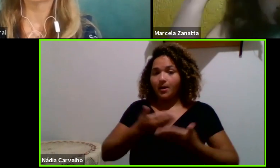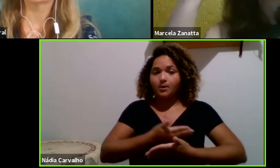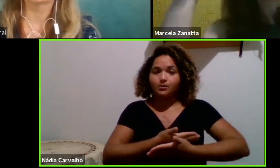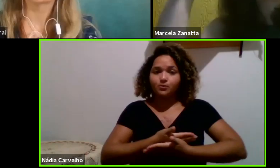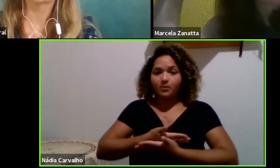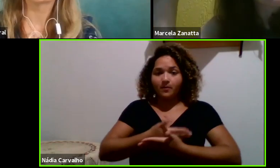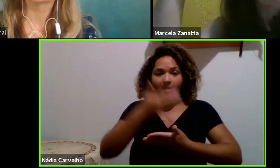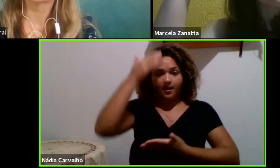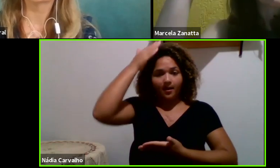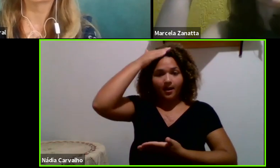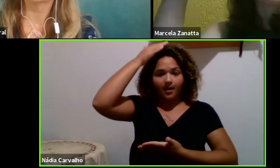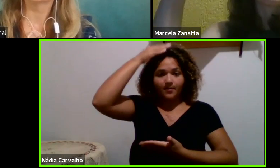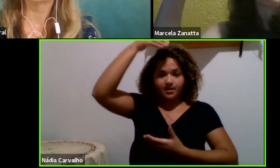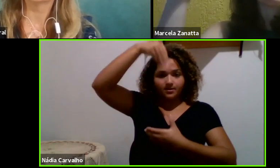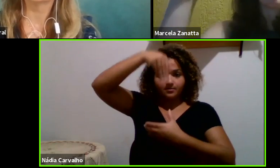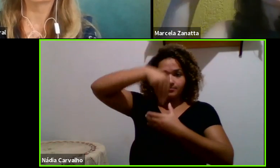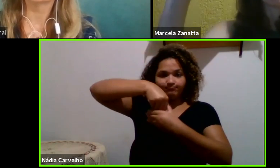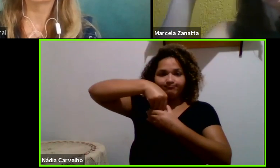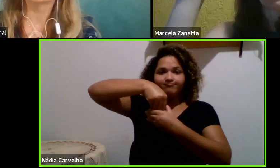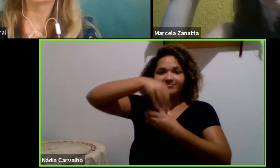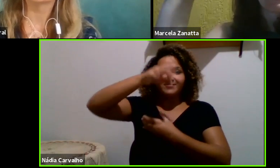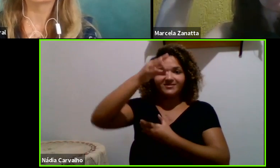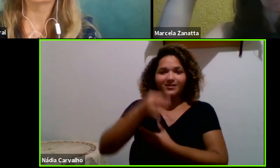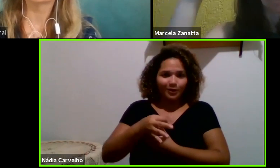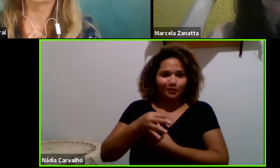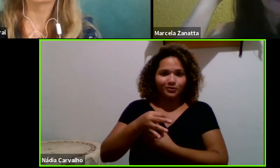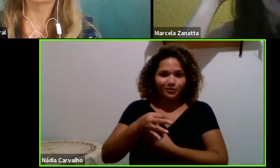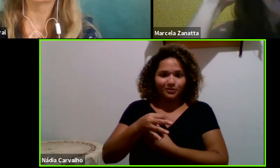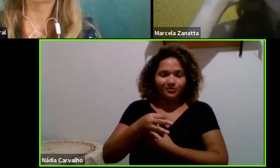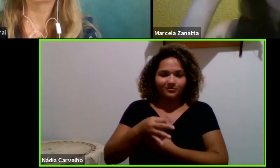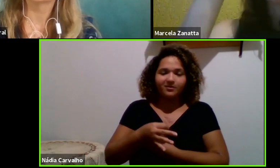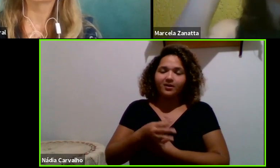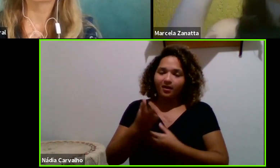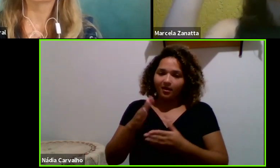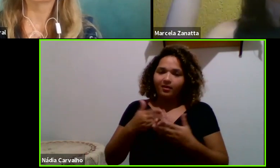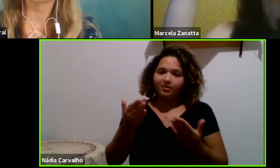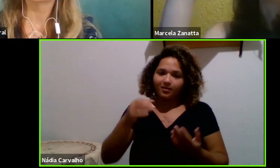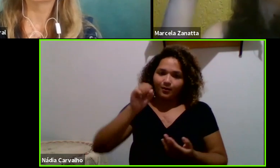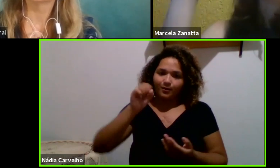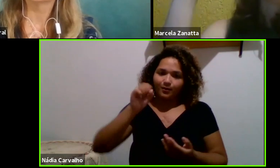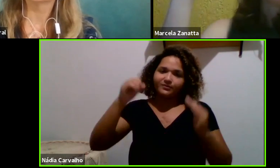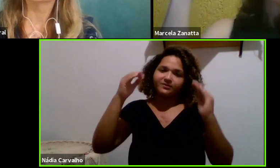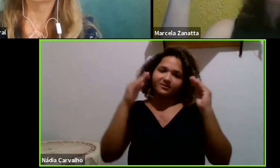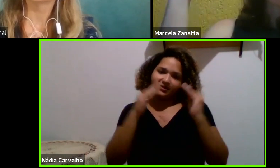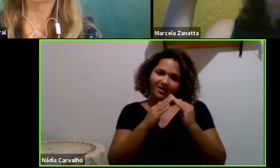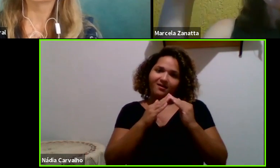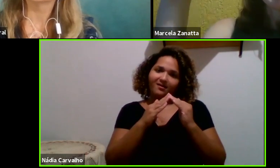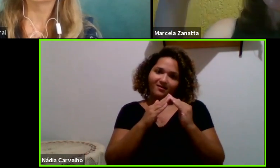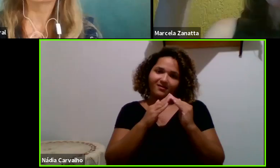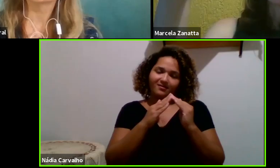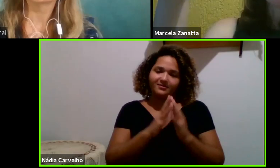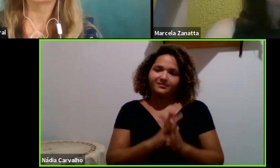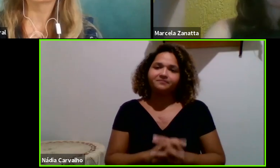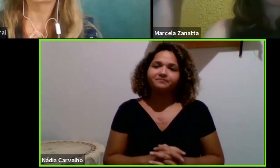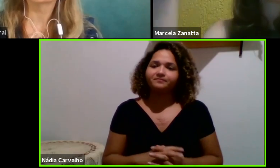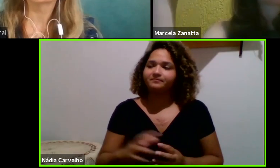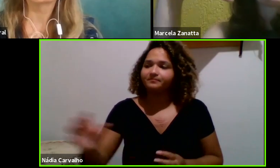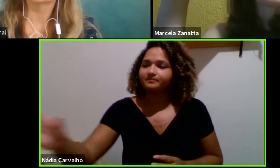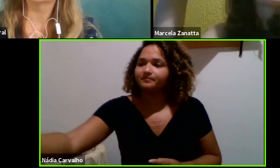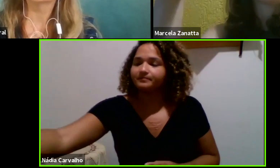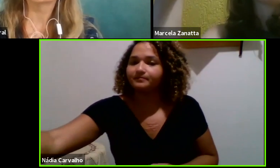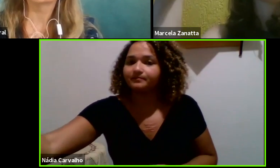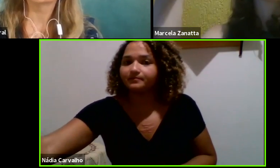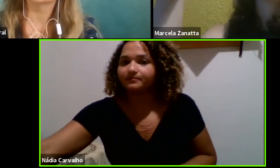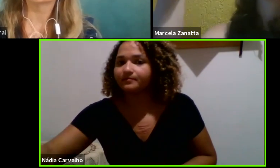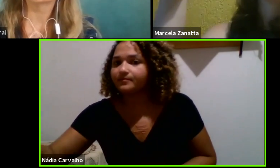outro grande mito, né? Que as pessoas acham que parto em casa a gente não leva nada, leva só Deus. A gente leva todo um equipamento de emergência,